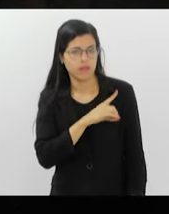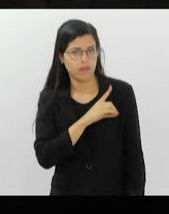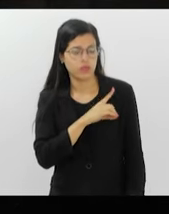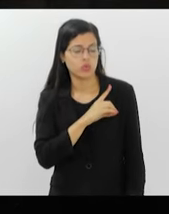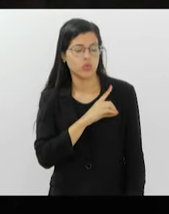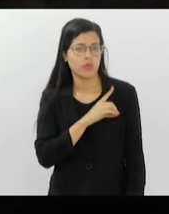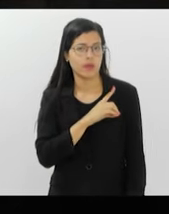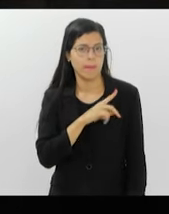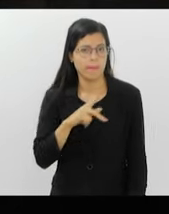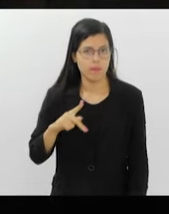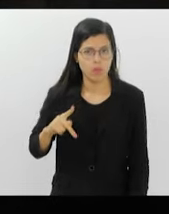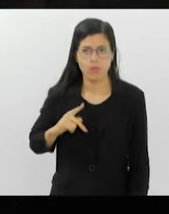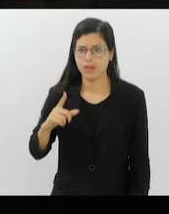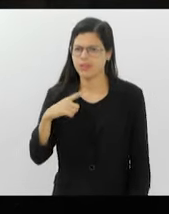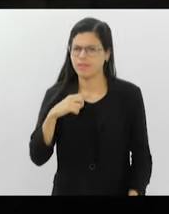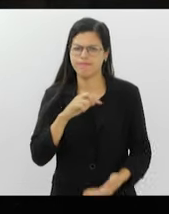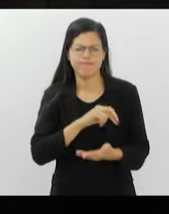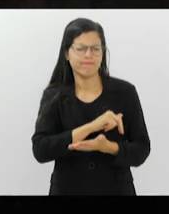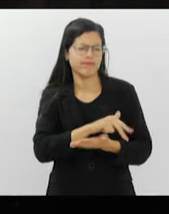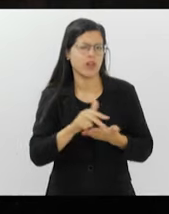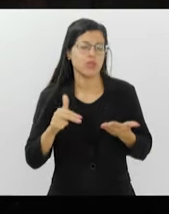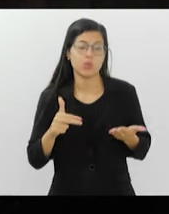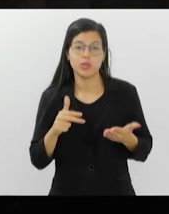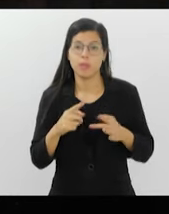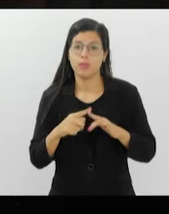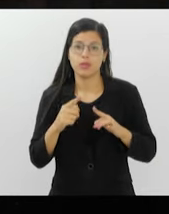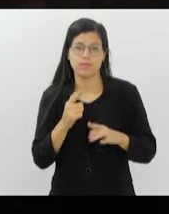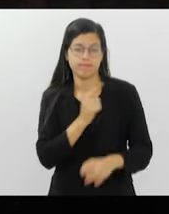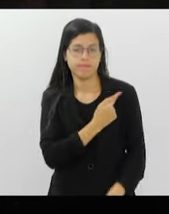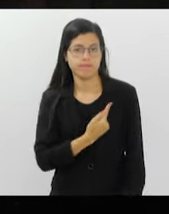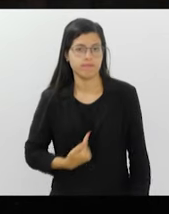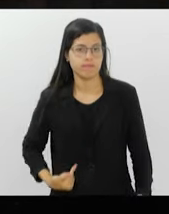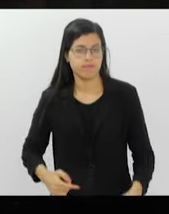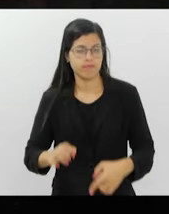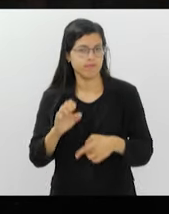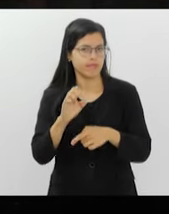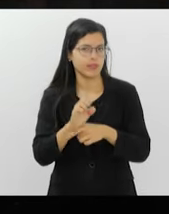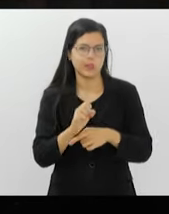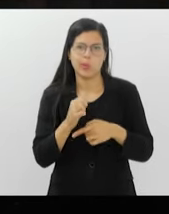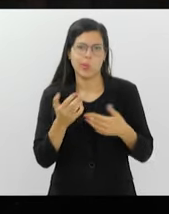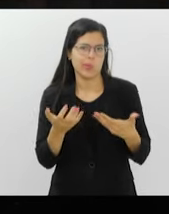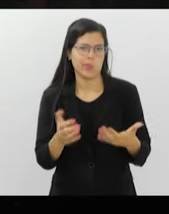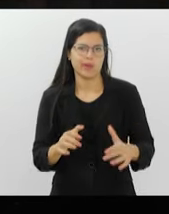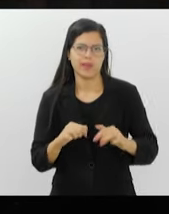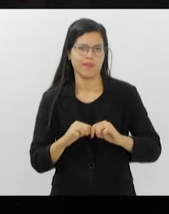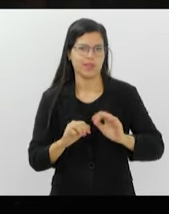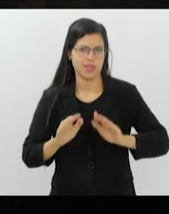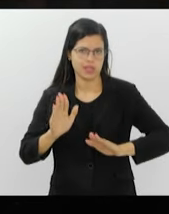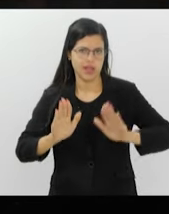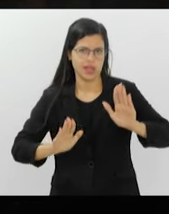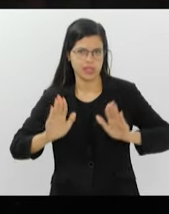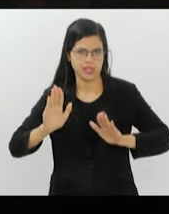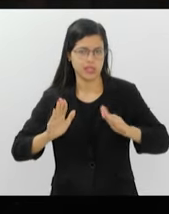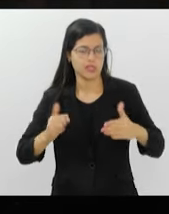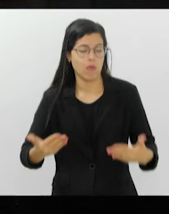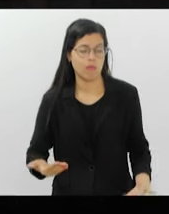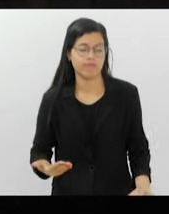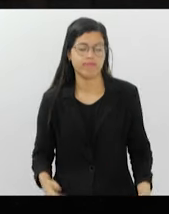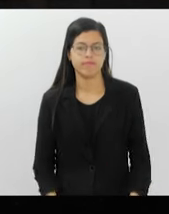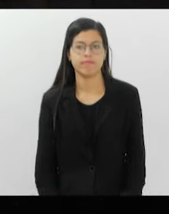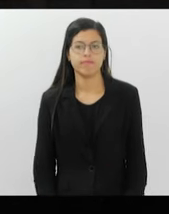sobre isso mas o governo o Governo do Estado reluta em fazer essa licitação Então